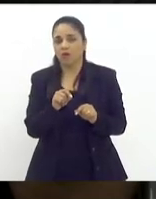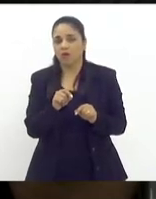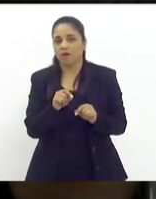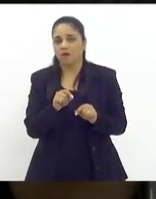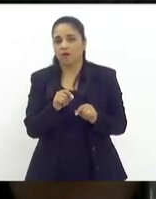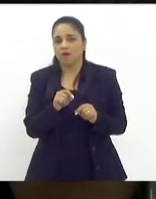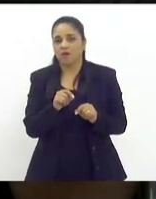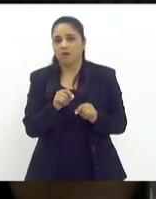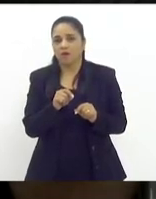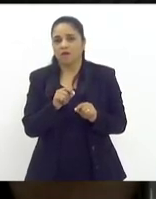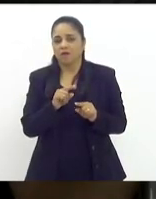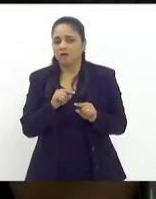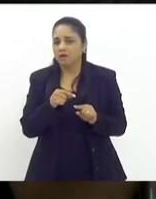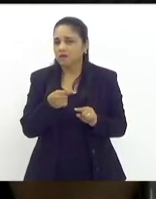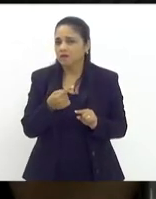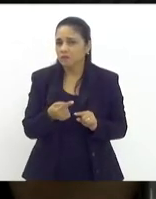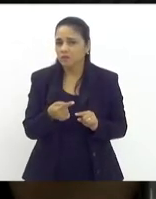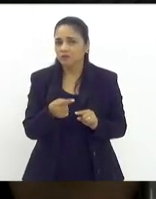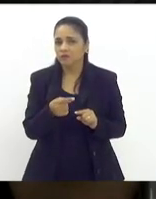depois